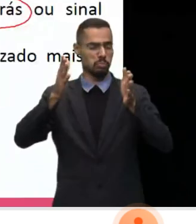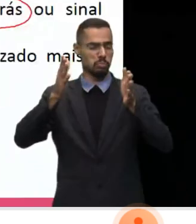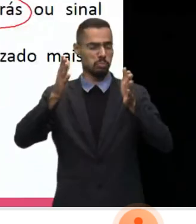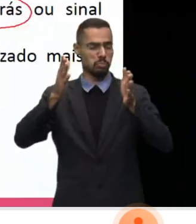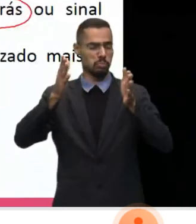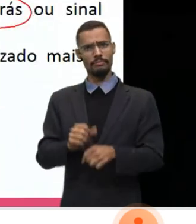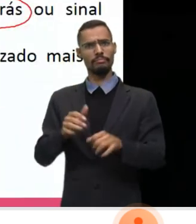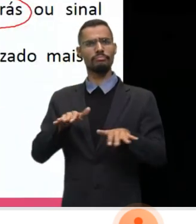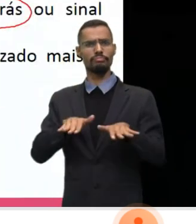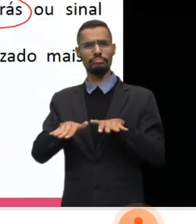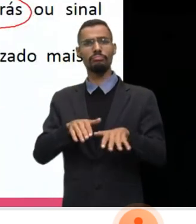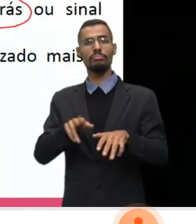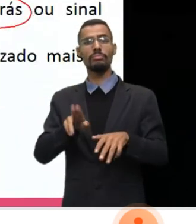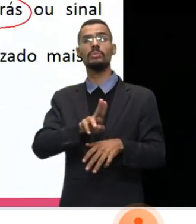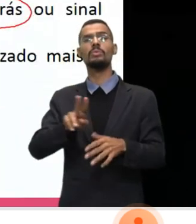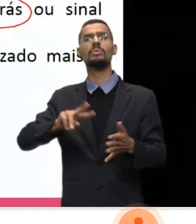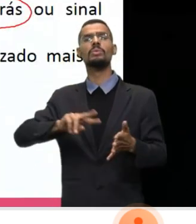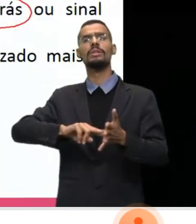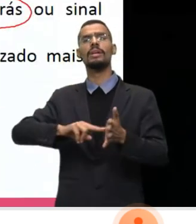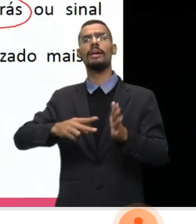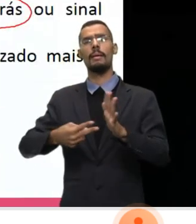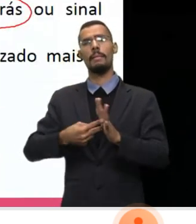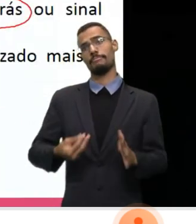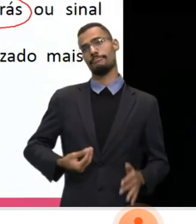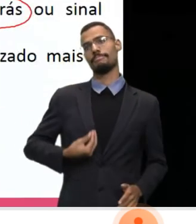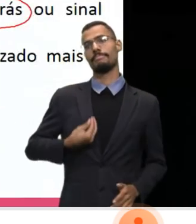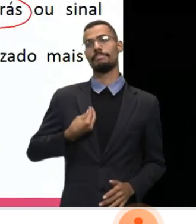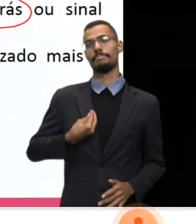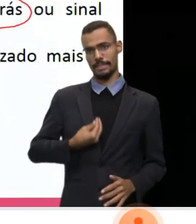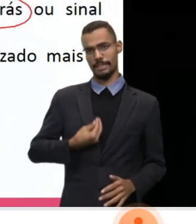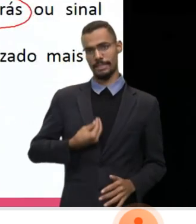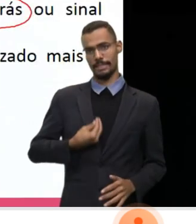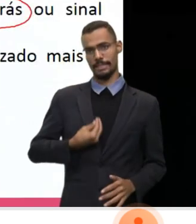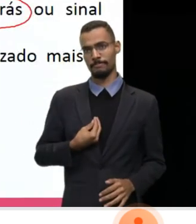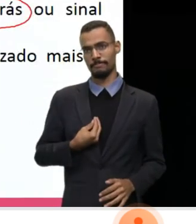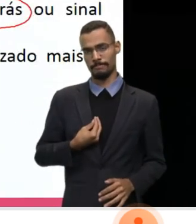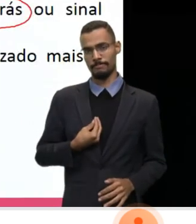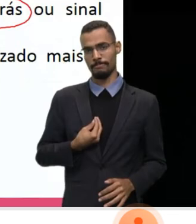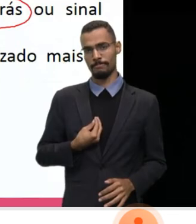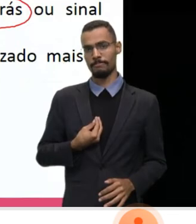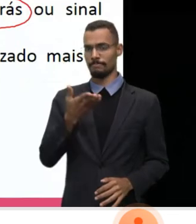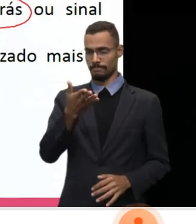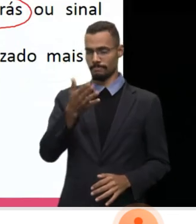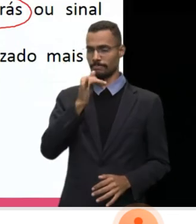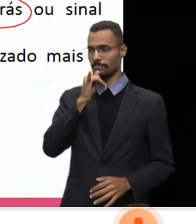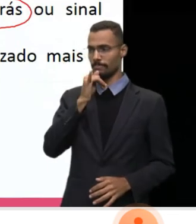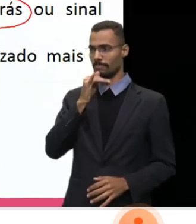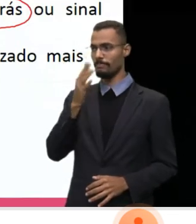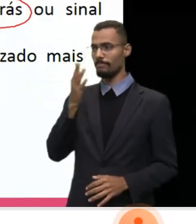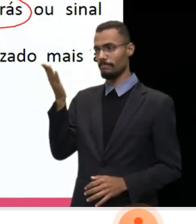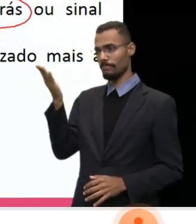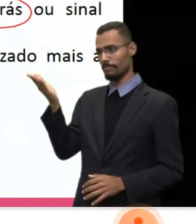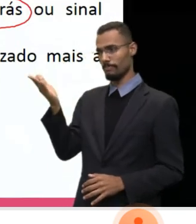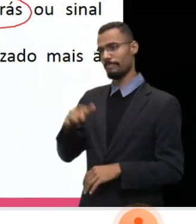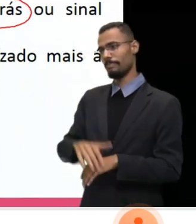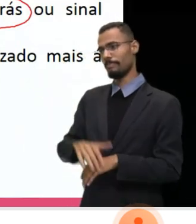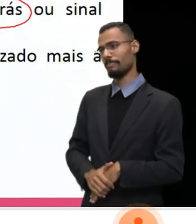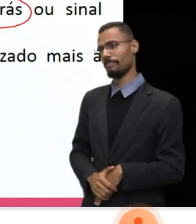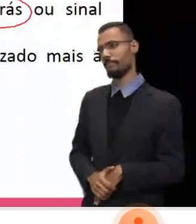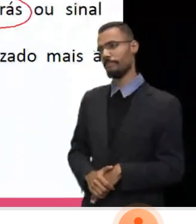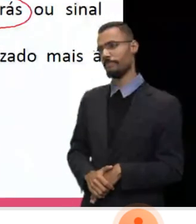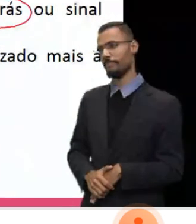neutra, significa presentes. Então vamos lá. A professora vai falar assim: havia